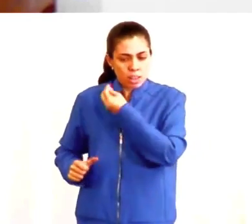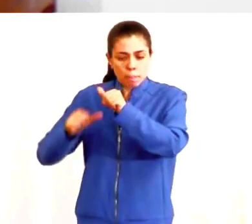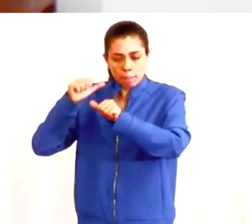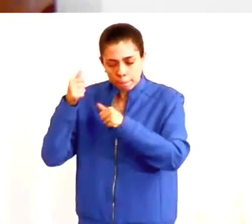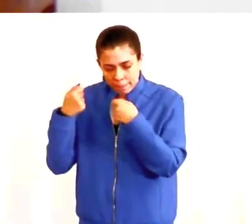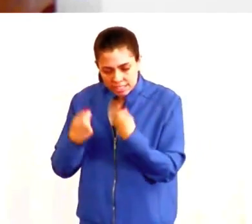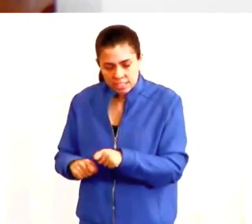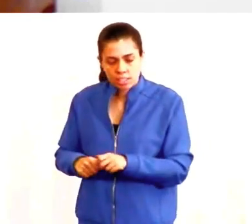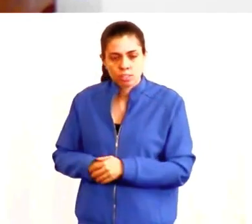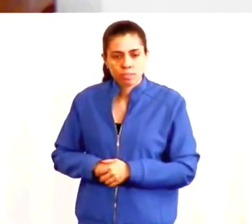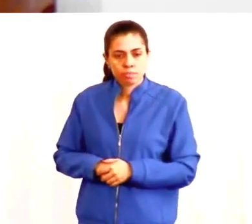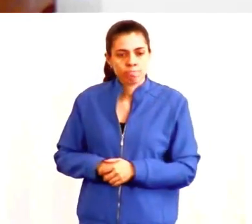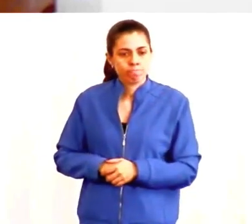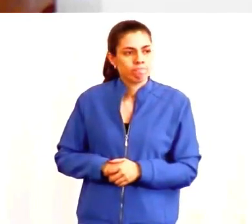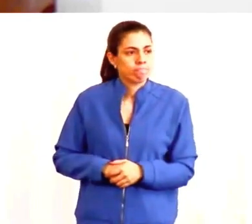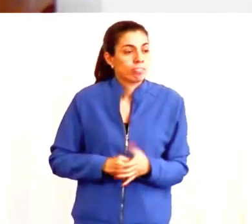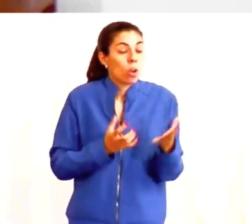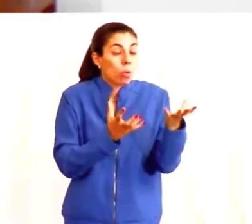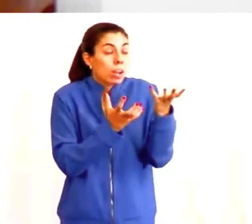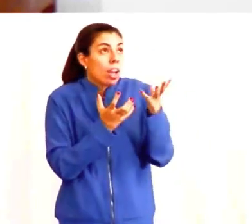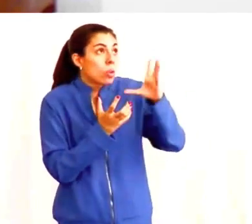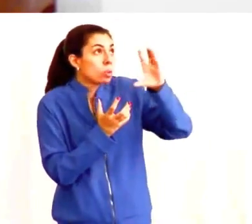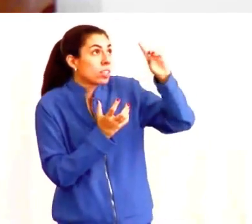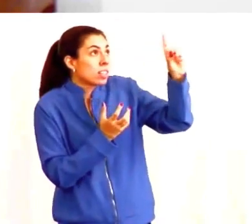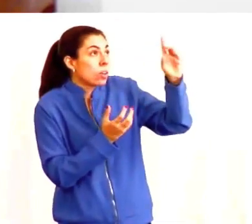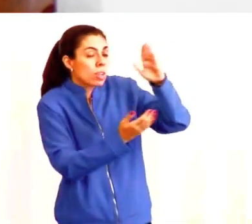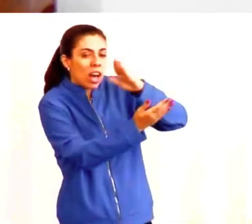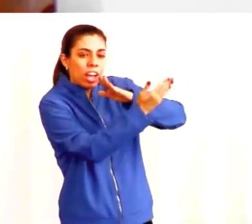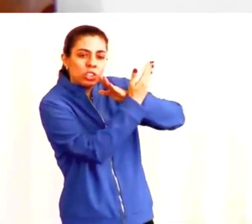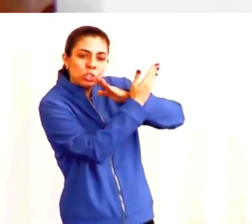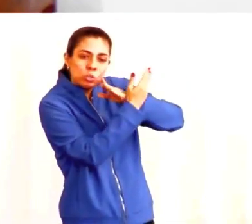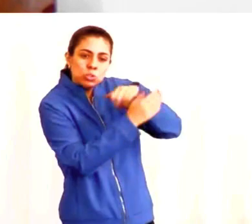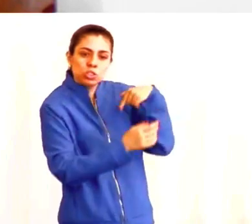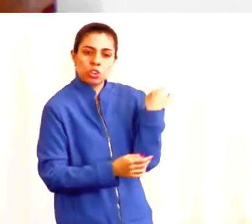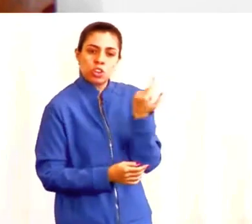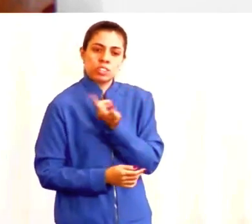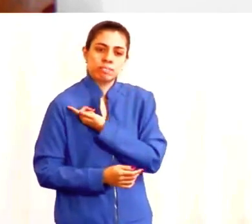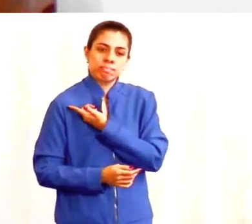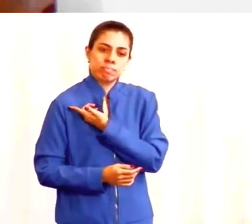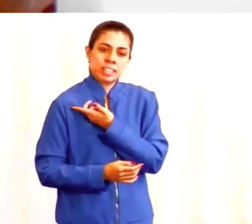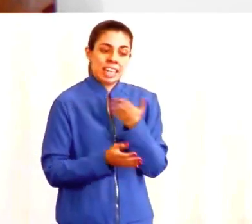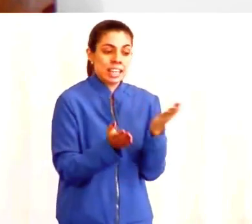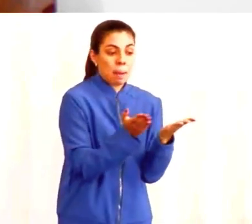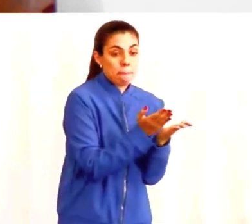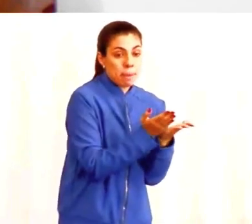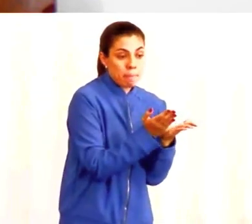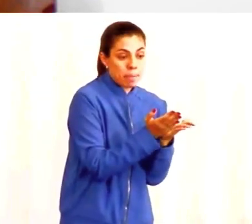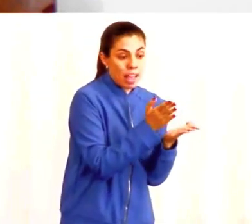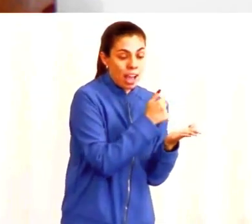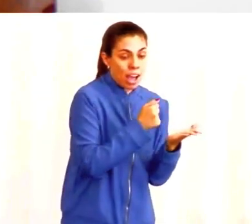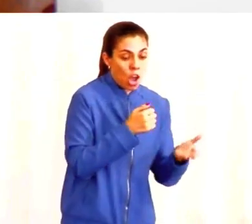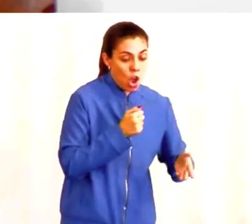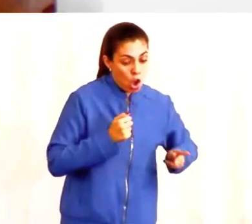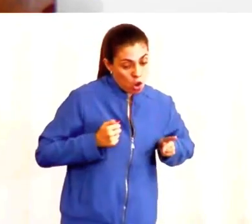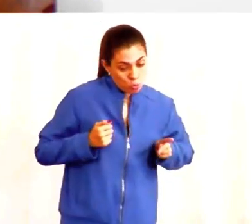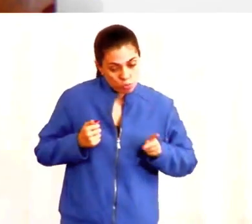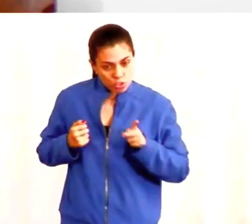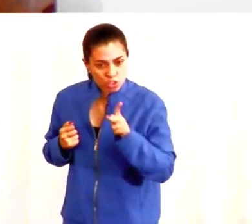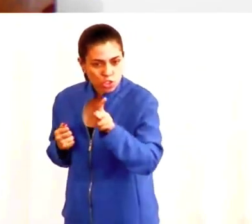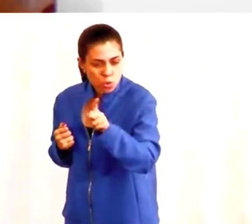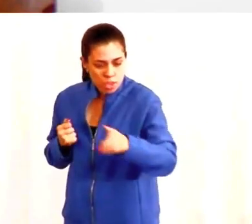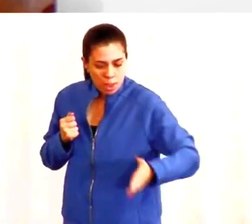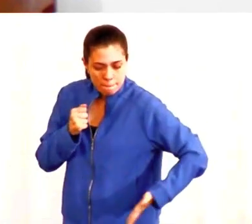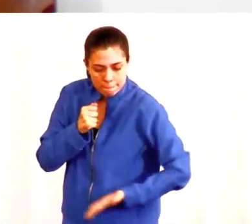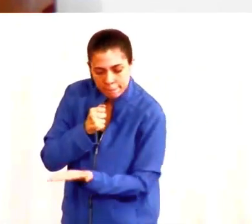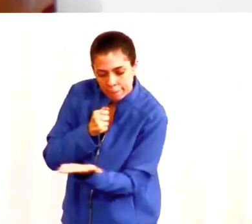discípulos ouviram, que se tornou a base apostólica, continue sendo a nossa. Que a Bíblia continue sendo a regra